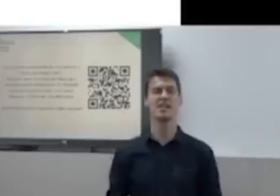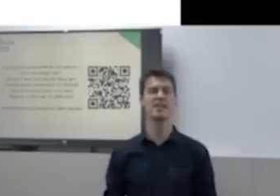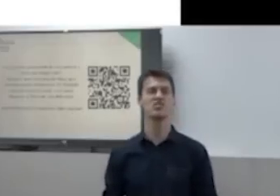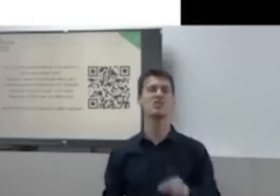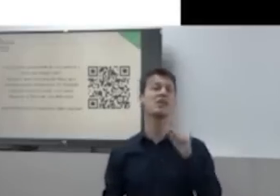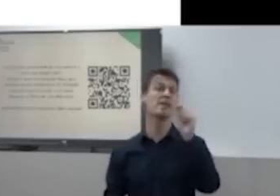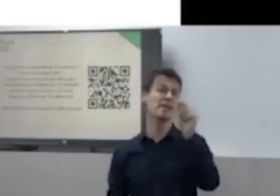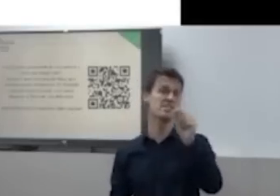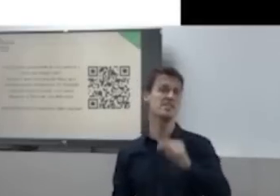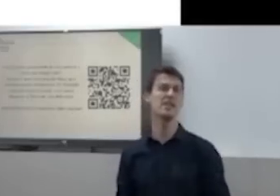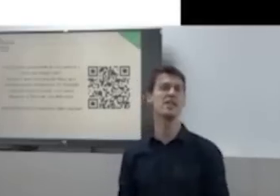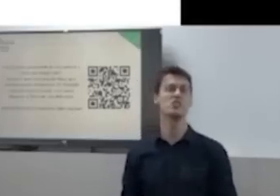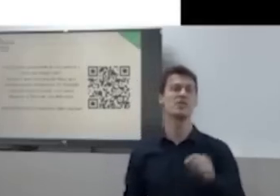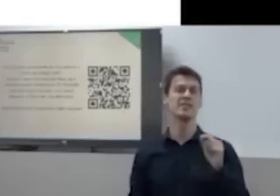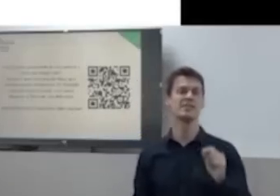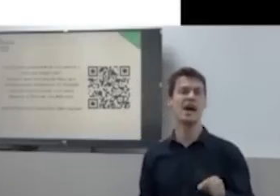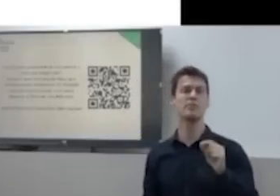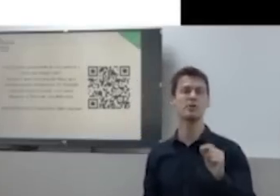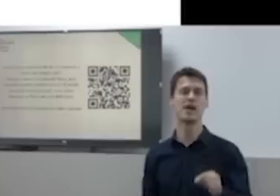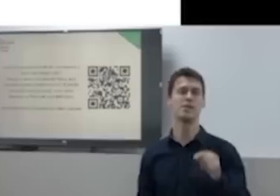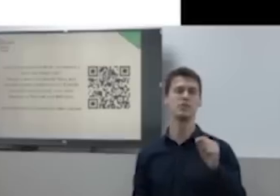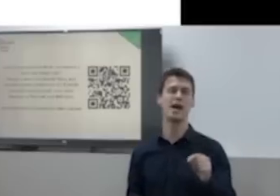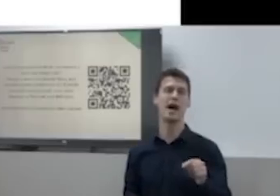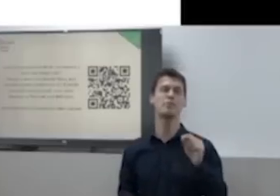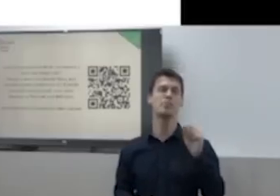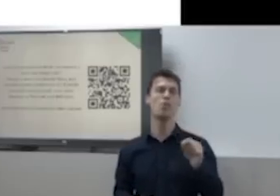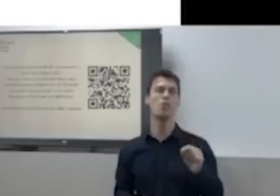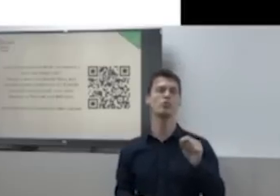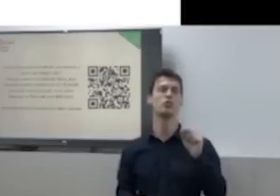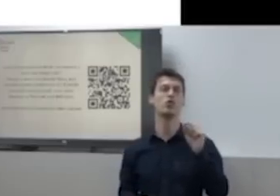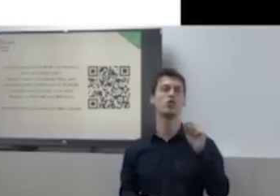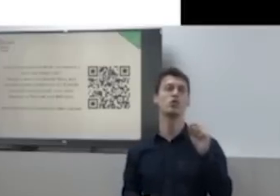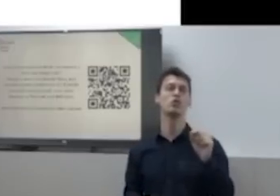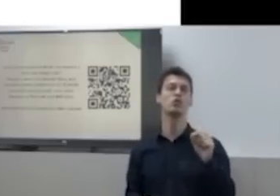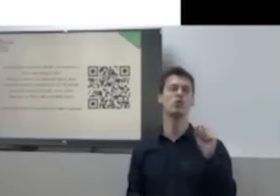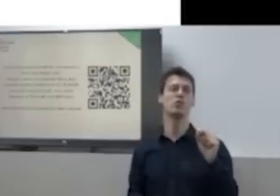você acessa a internet, esse endereço,